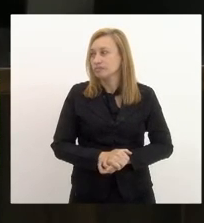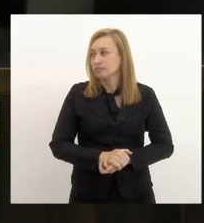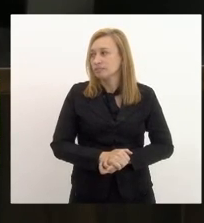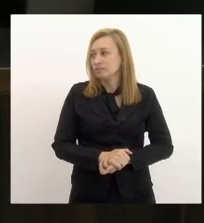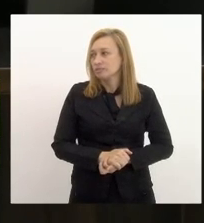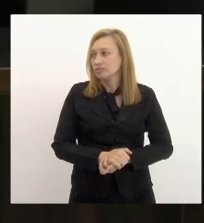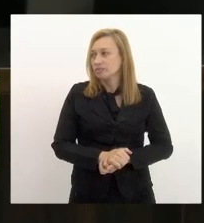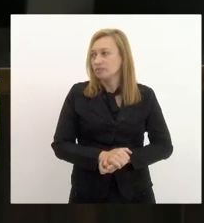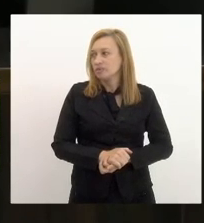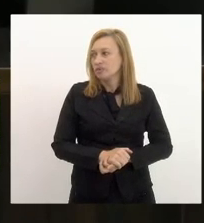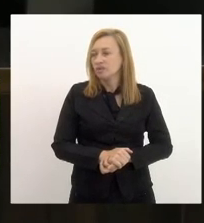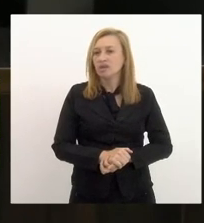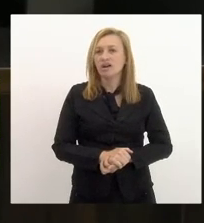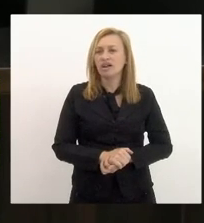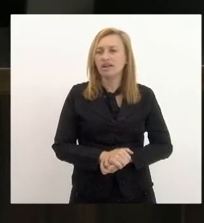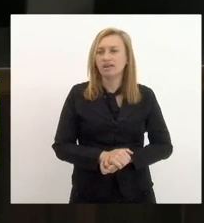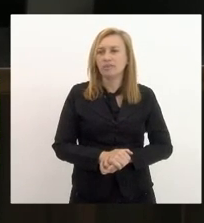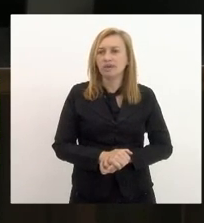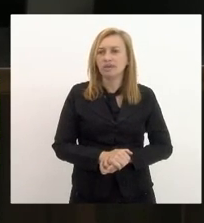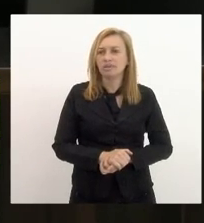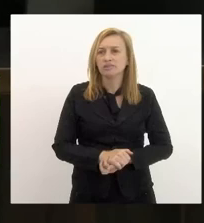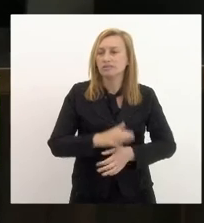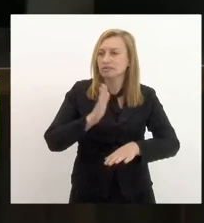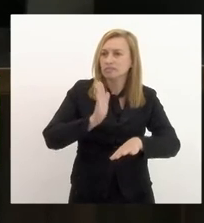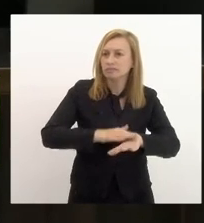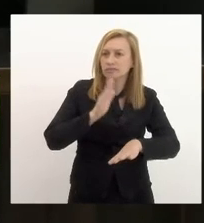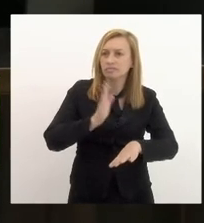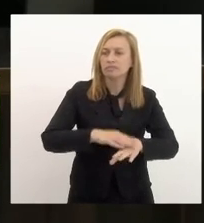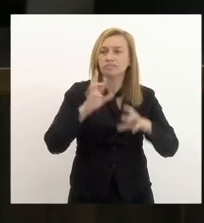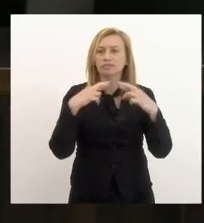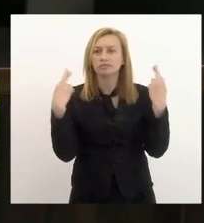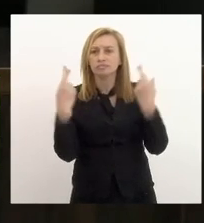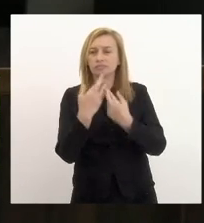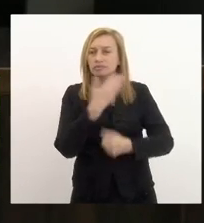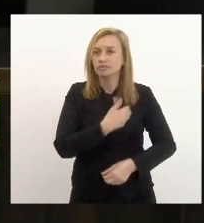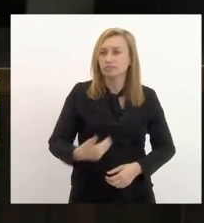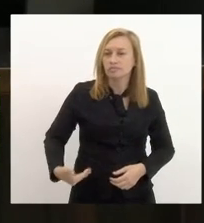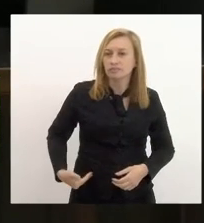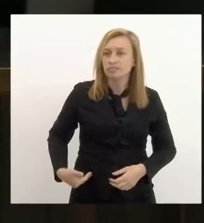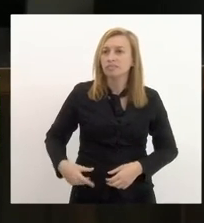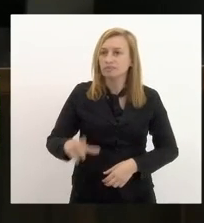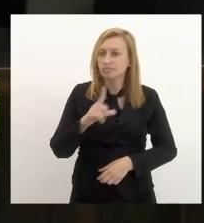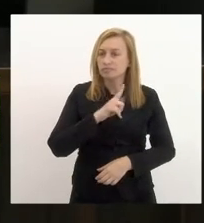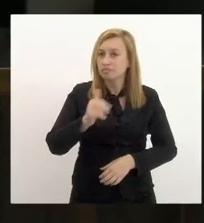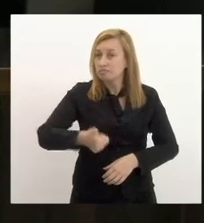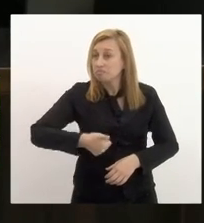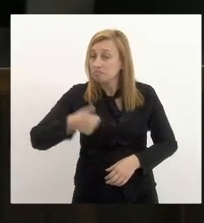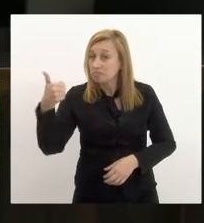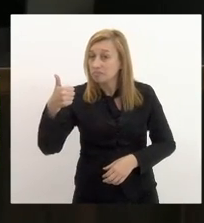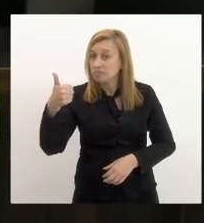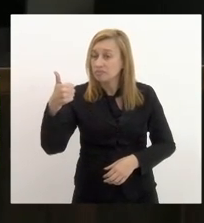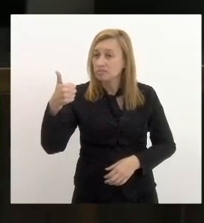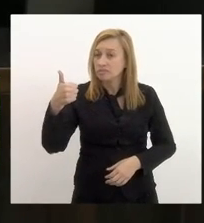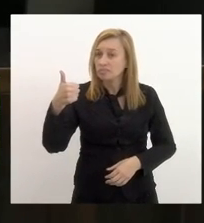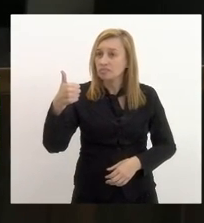eu também acho que quanto mais audiência pública tiver melhor